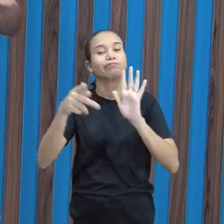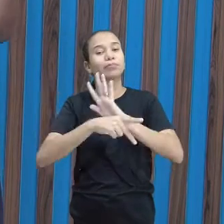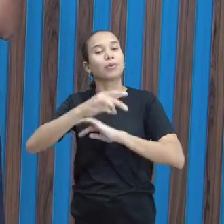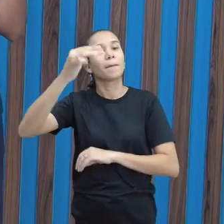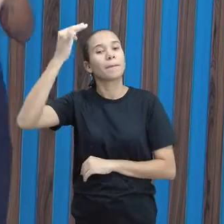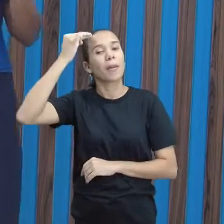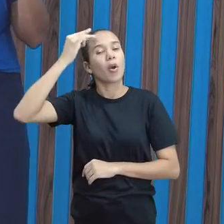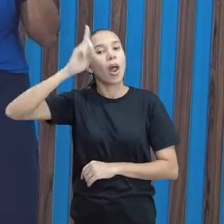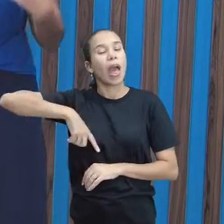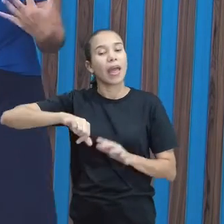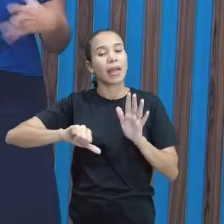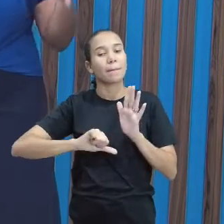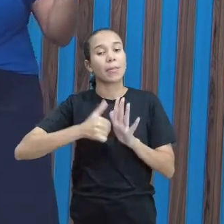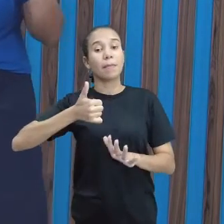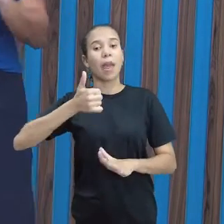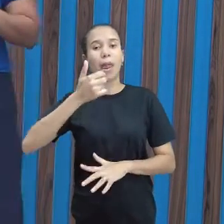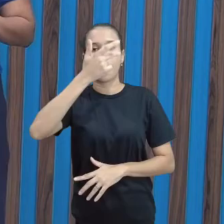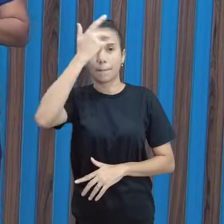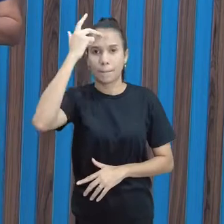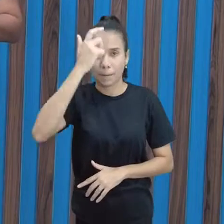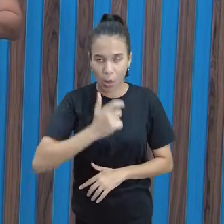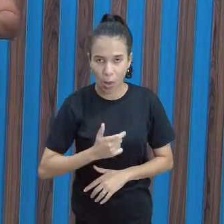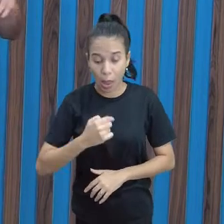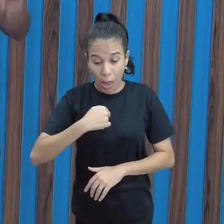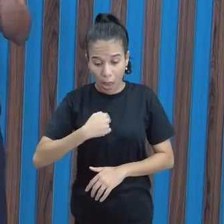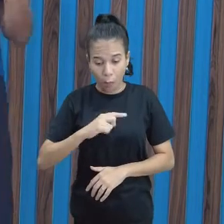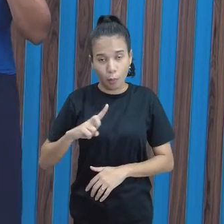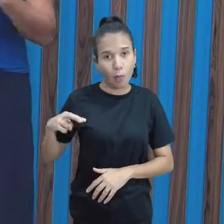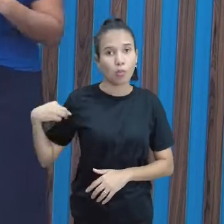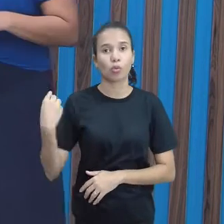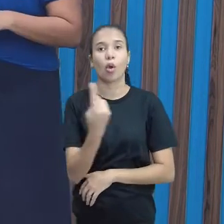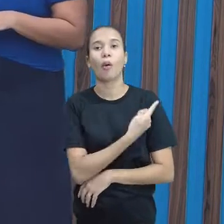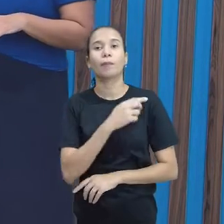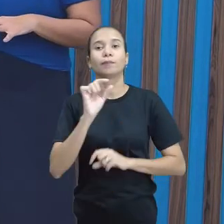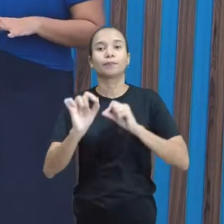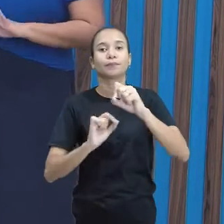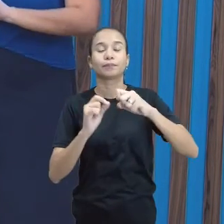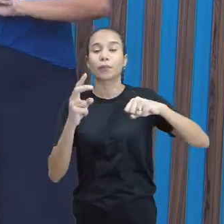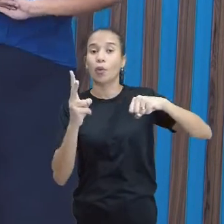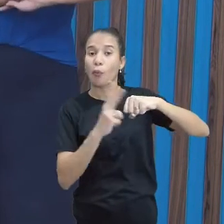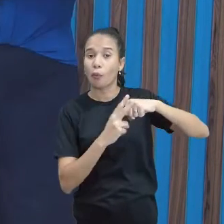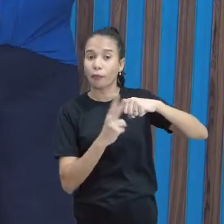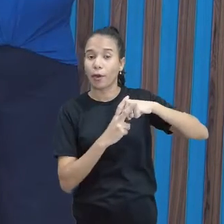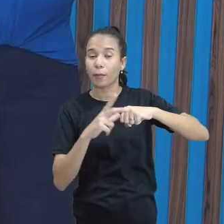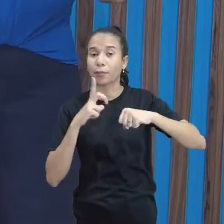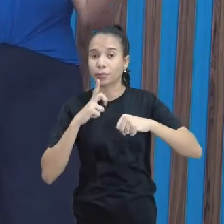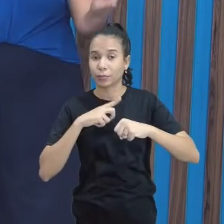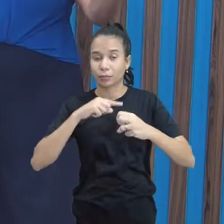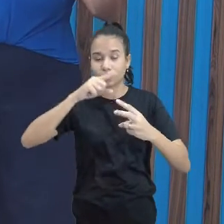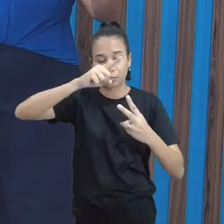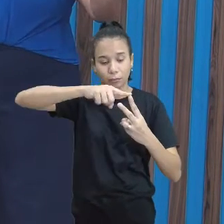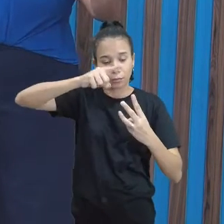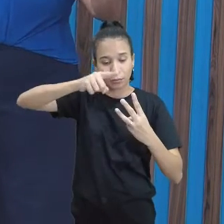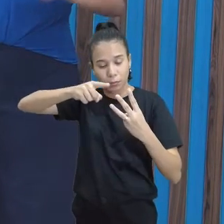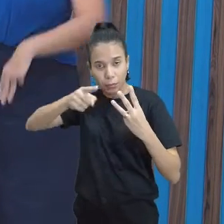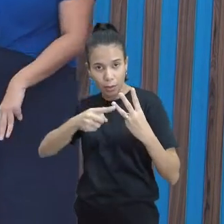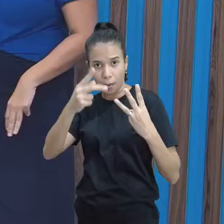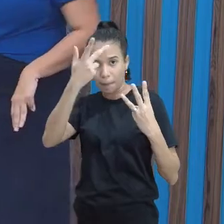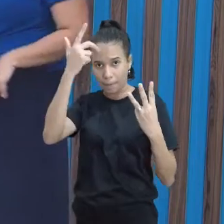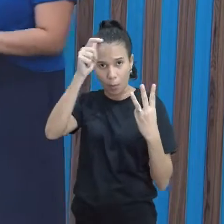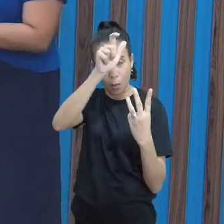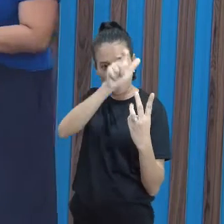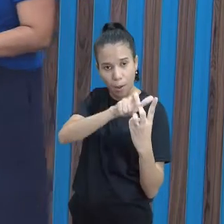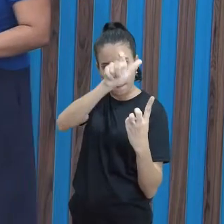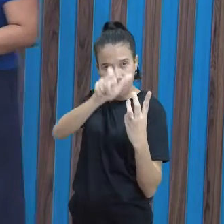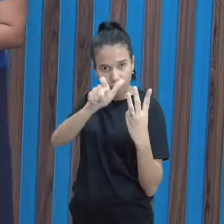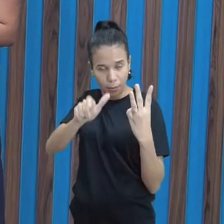eles são em primeira pessoa, eu e nós. E aí quais são? Ó, o verbo, ele possui o quê? 3 pessoas